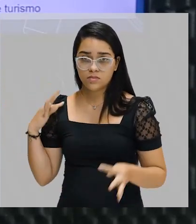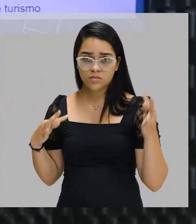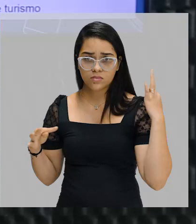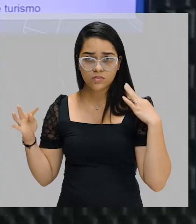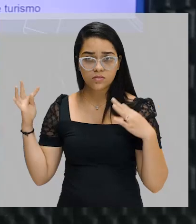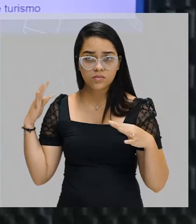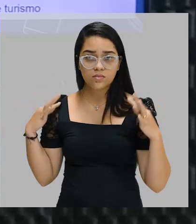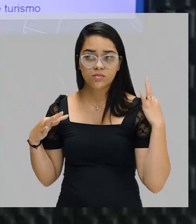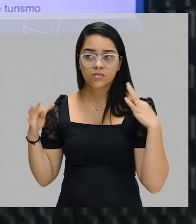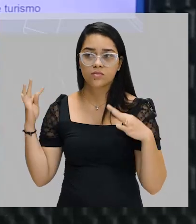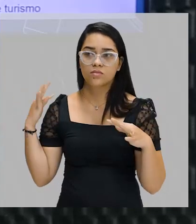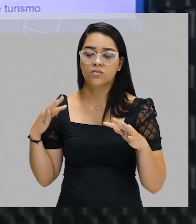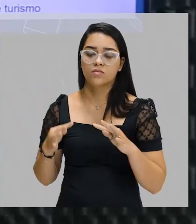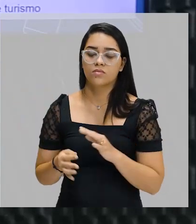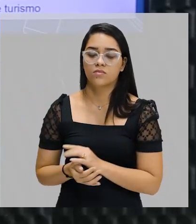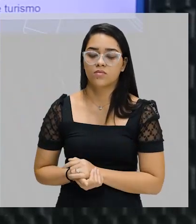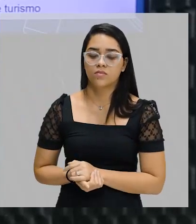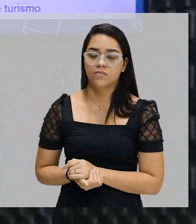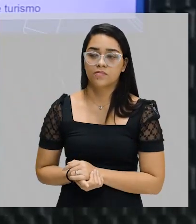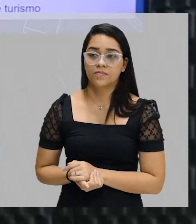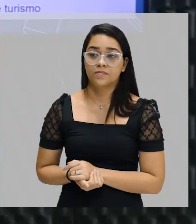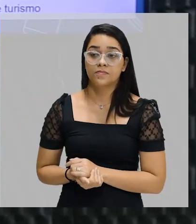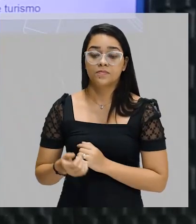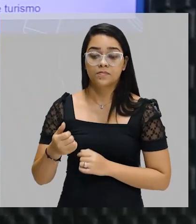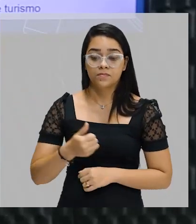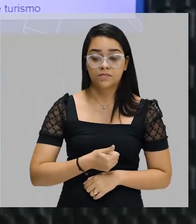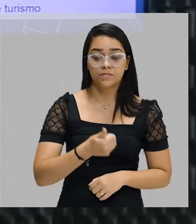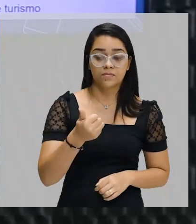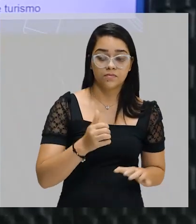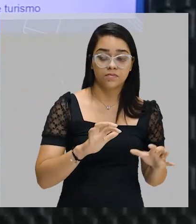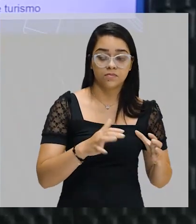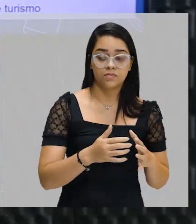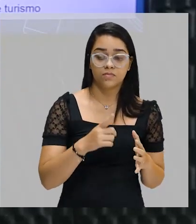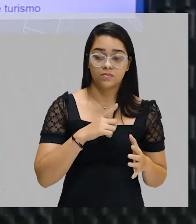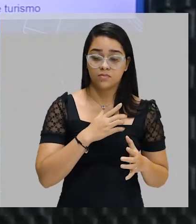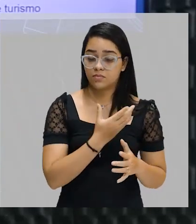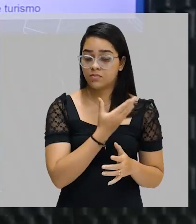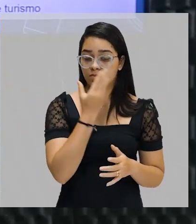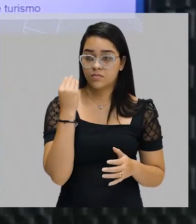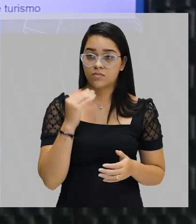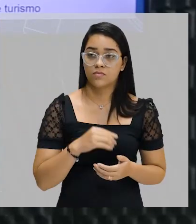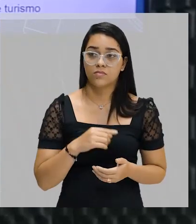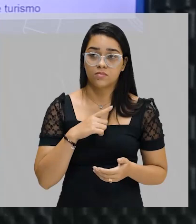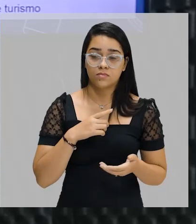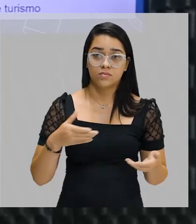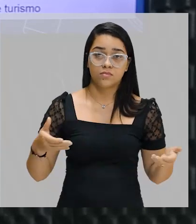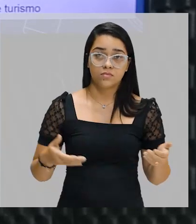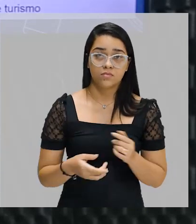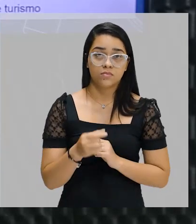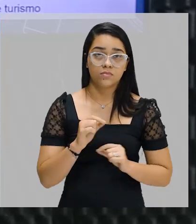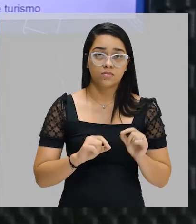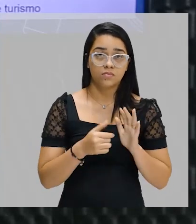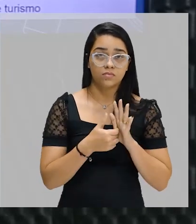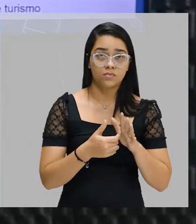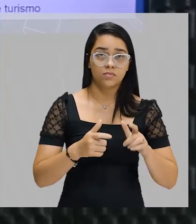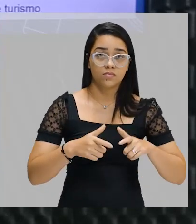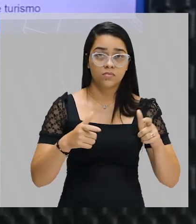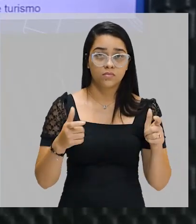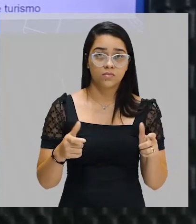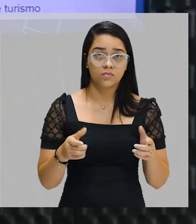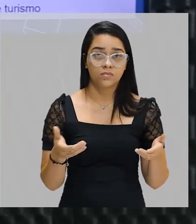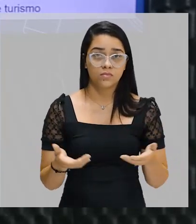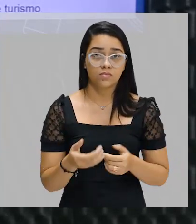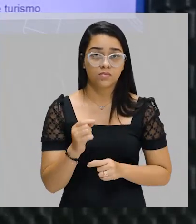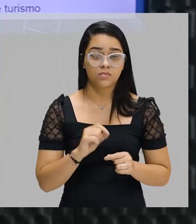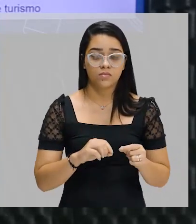Nosso litoral belíssimo, tá? No primeiro setor, eu vou te frisar, não esquece. Existe hoje um grande destaque e crescimento do